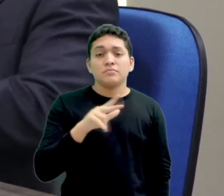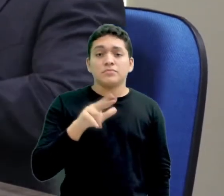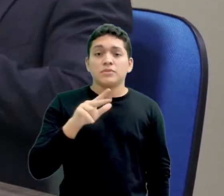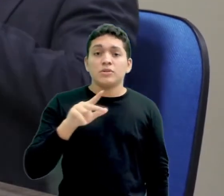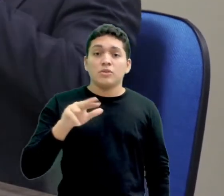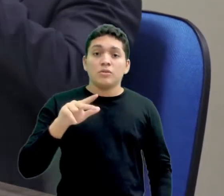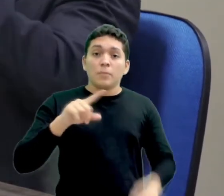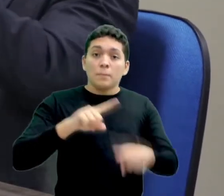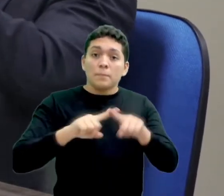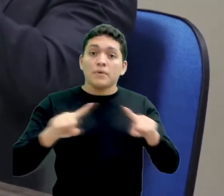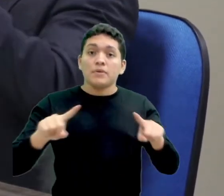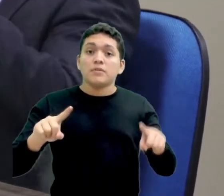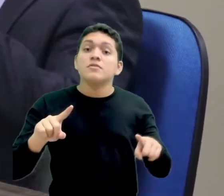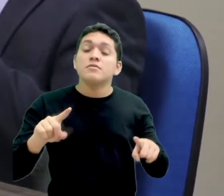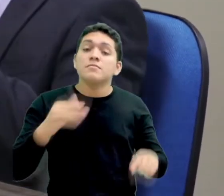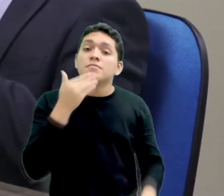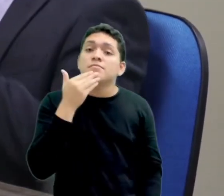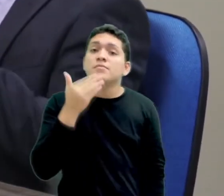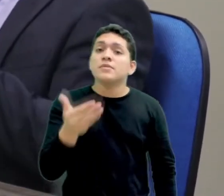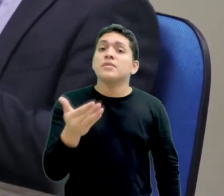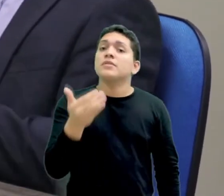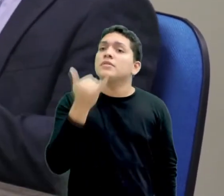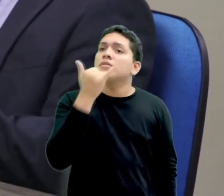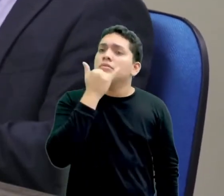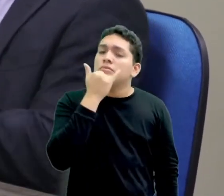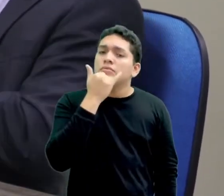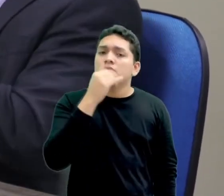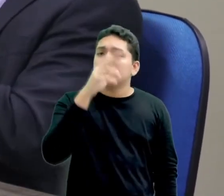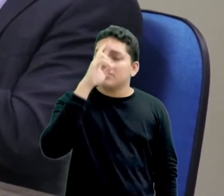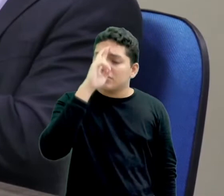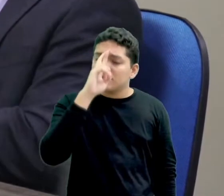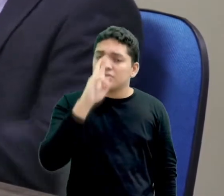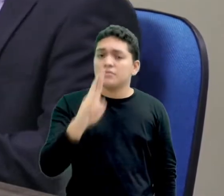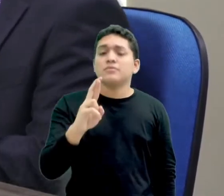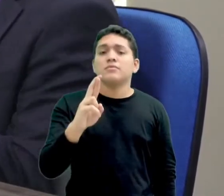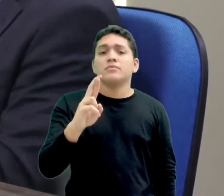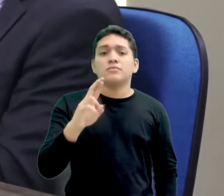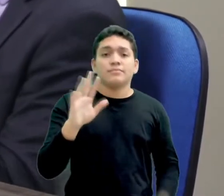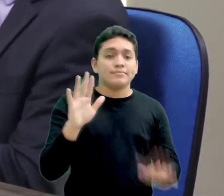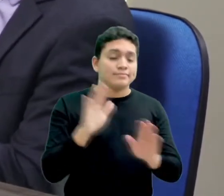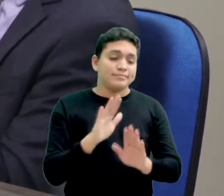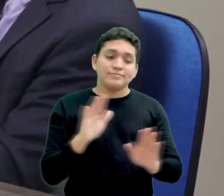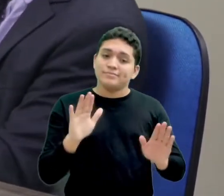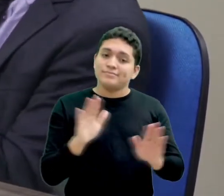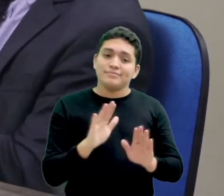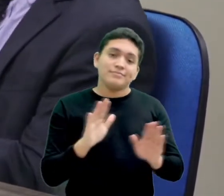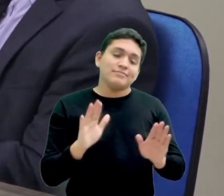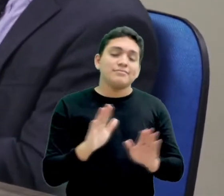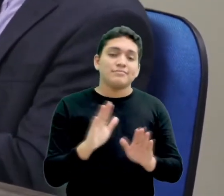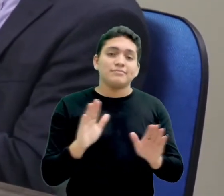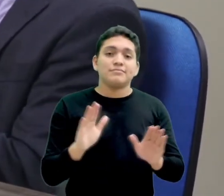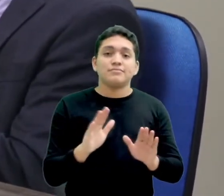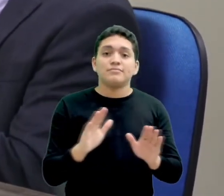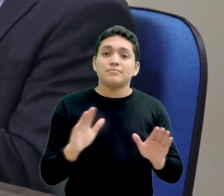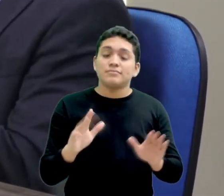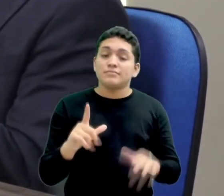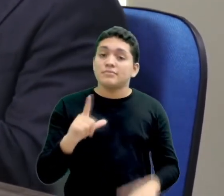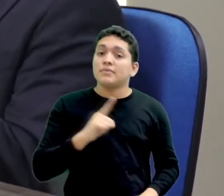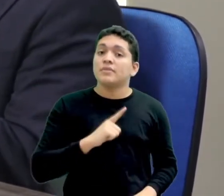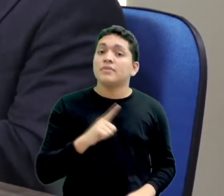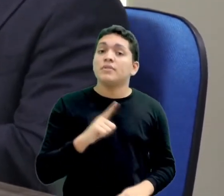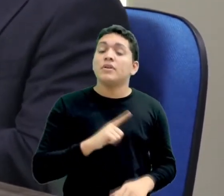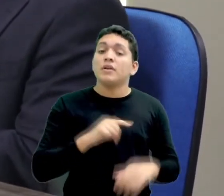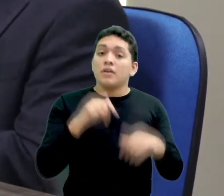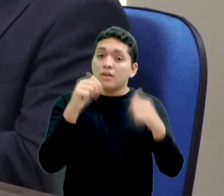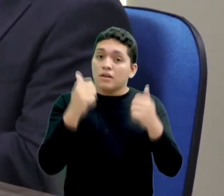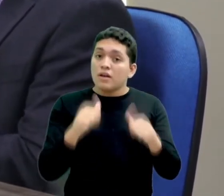peço perdão a Ti, Senhor. E o Senhor, Ele diz, não é assim que funciona. Existe a